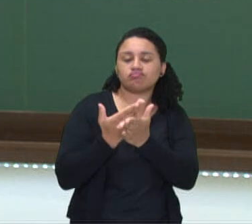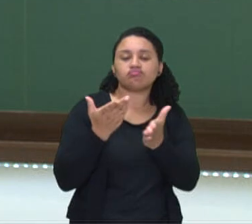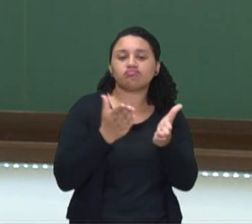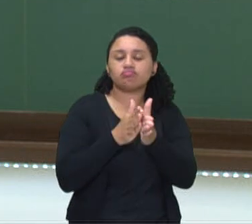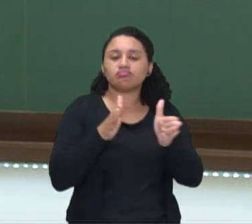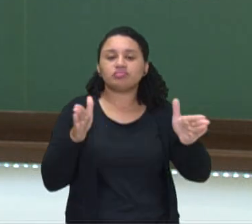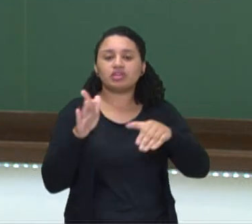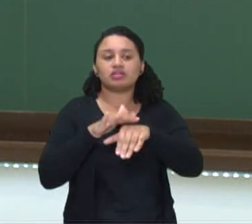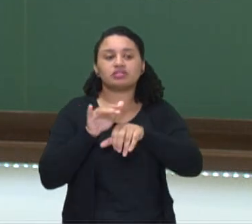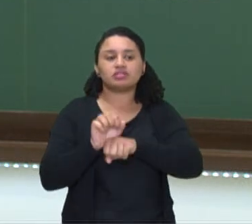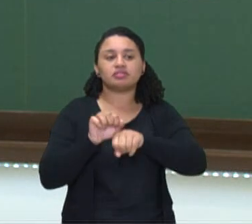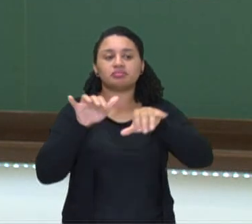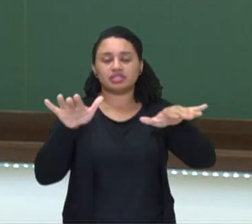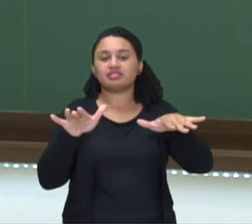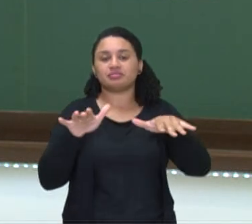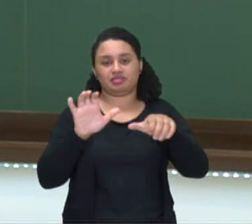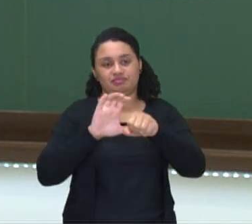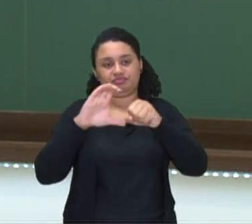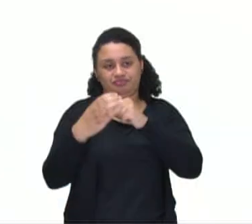da notícia?